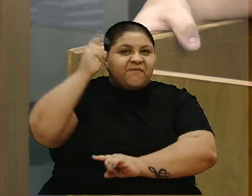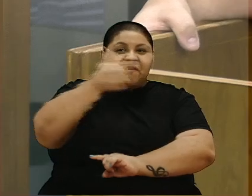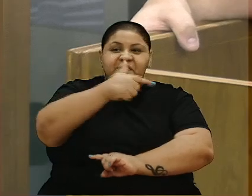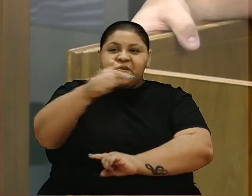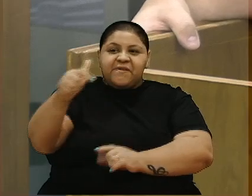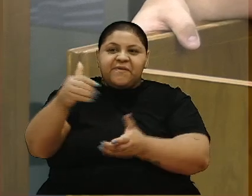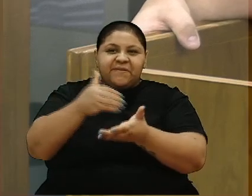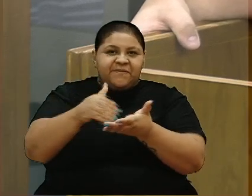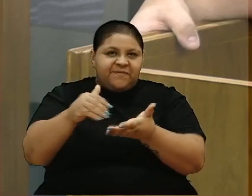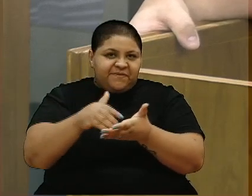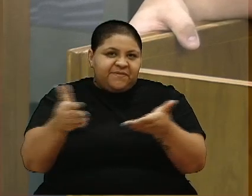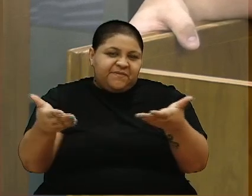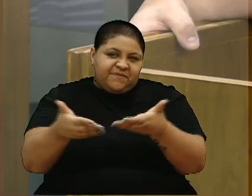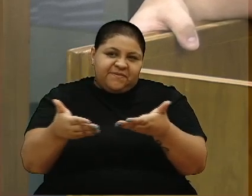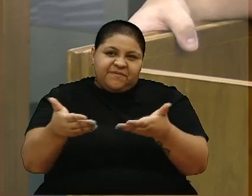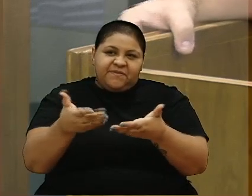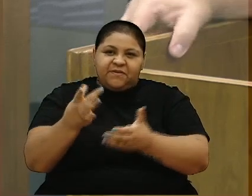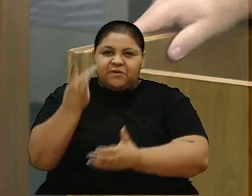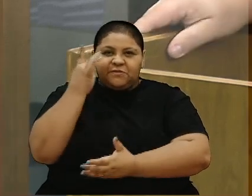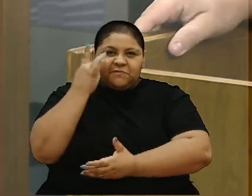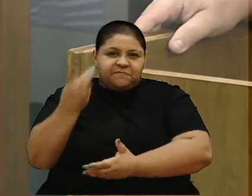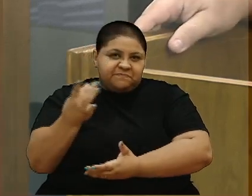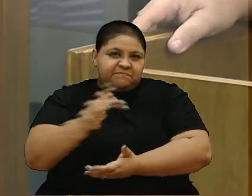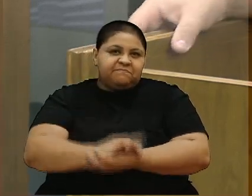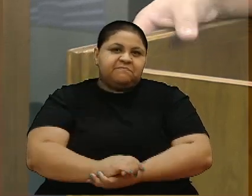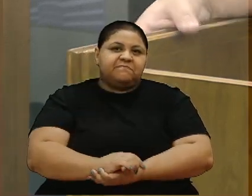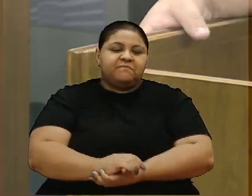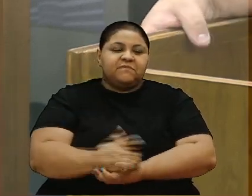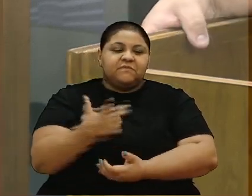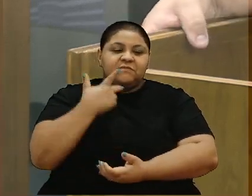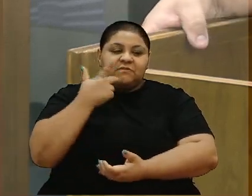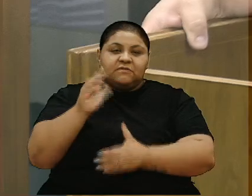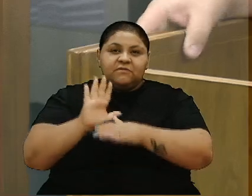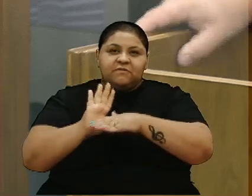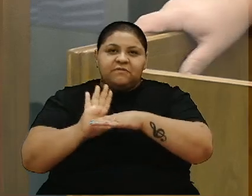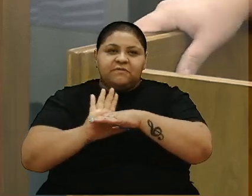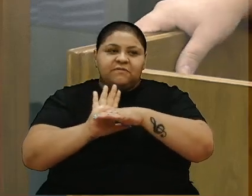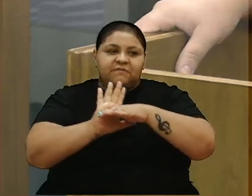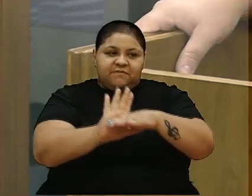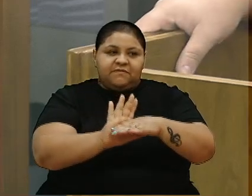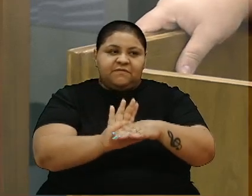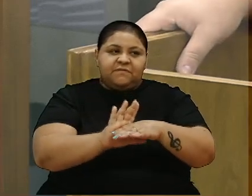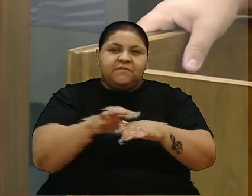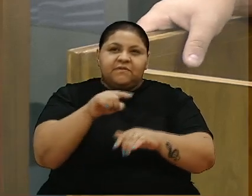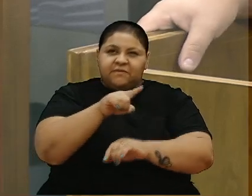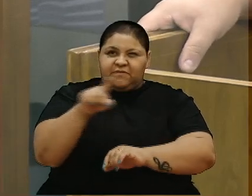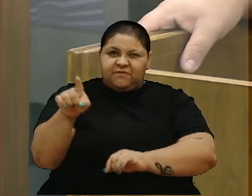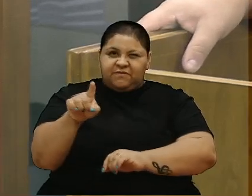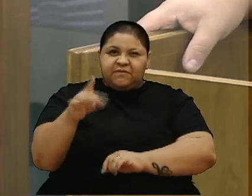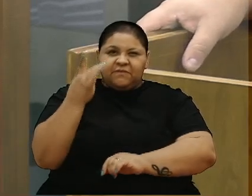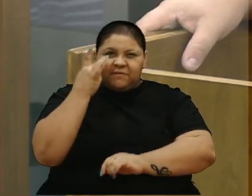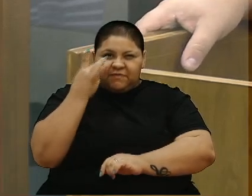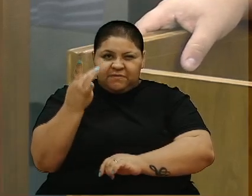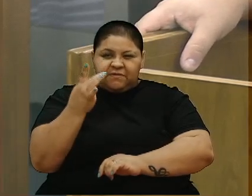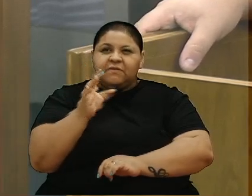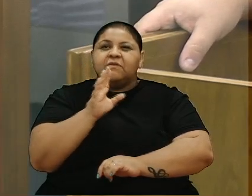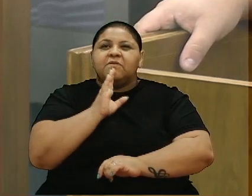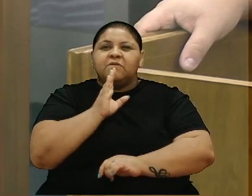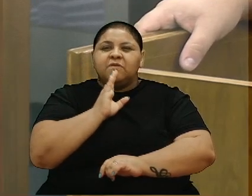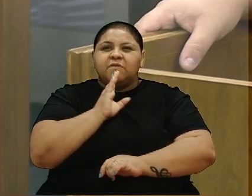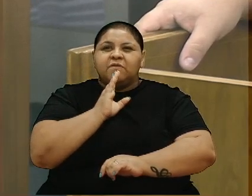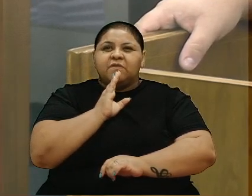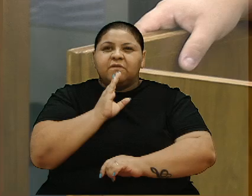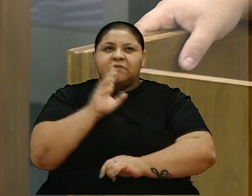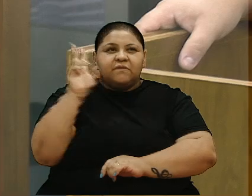secretários que estavam todos presentes. E dizer que a Maesa, vereador Edson, que o senhor que estava lá presente de líder. E conhece